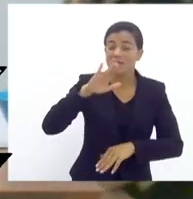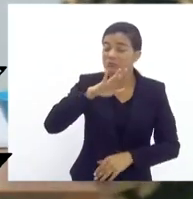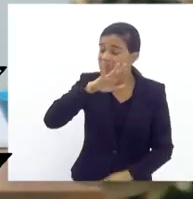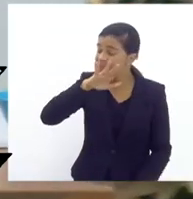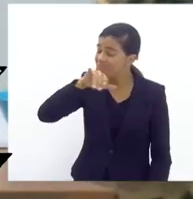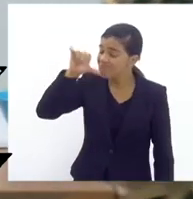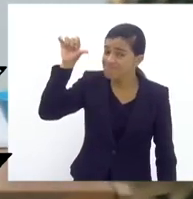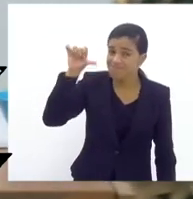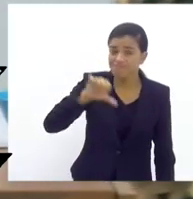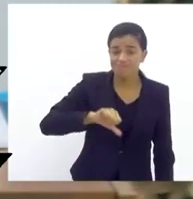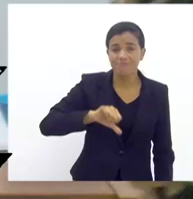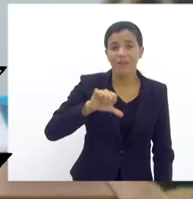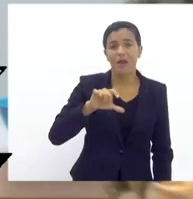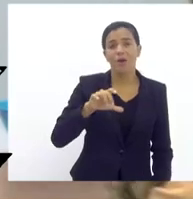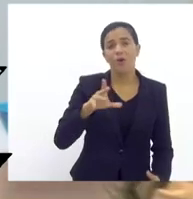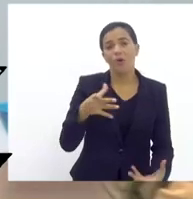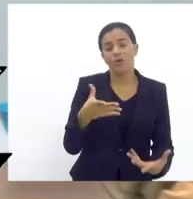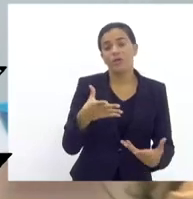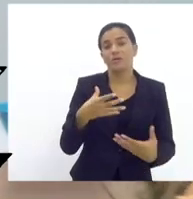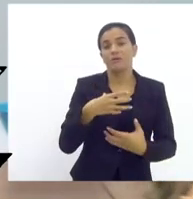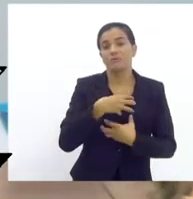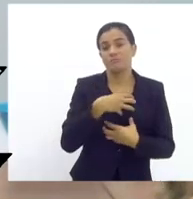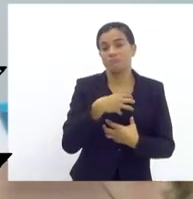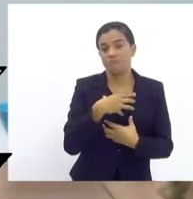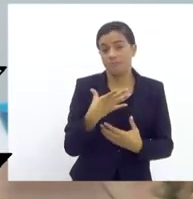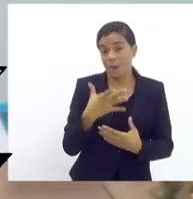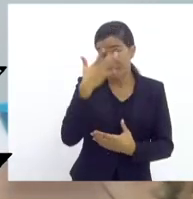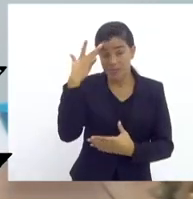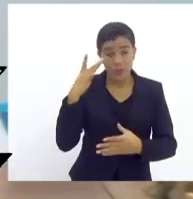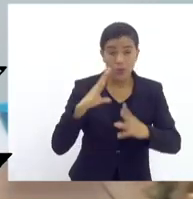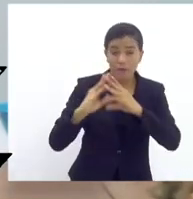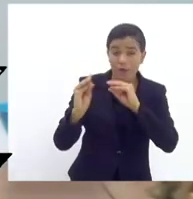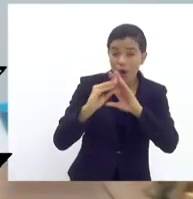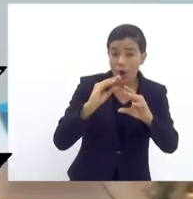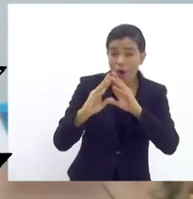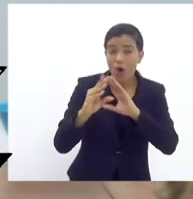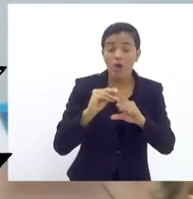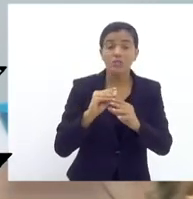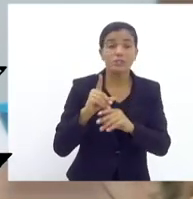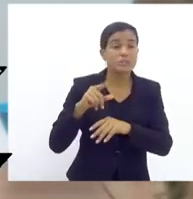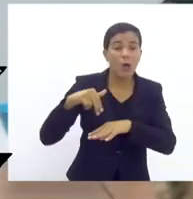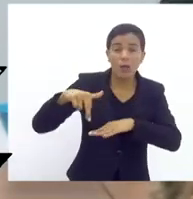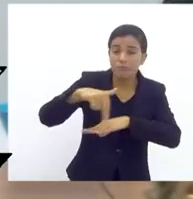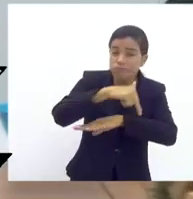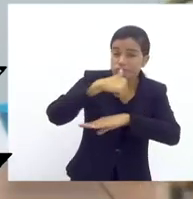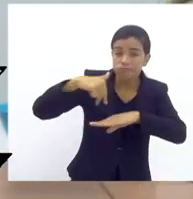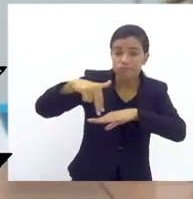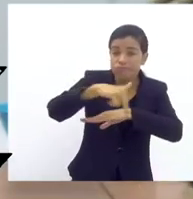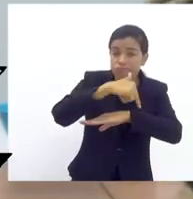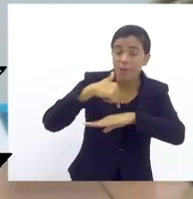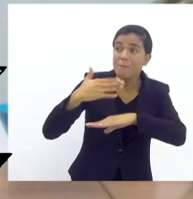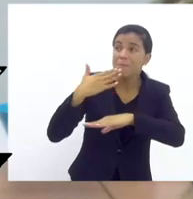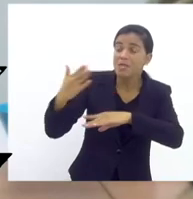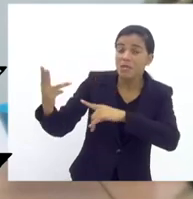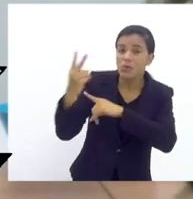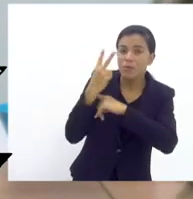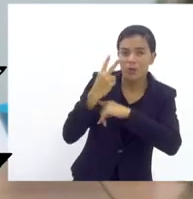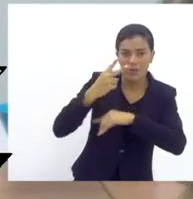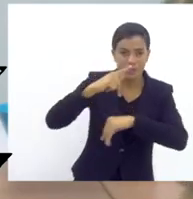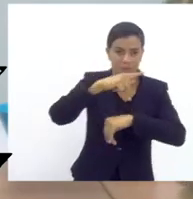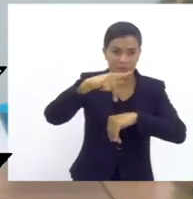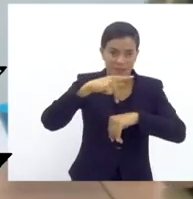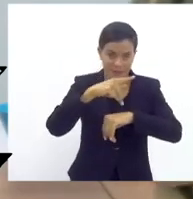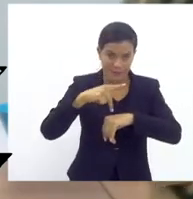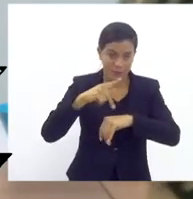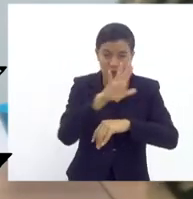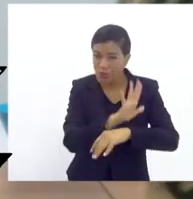Onde estão passando refugiados pessoas transitando solicitantes de Refúgio de toda a nossa